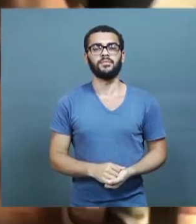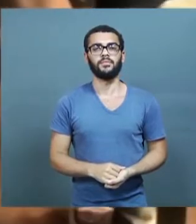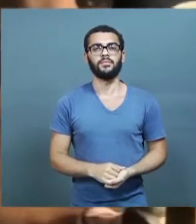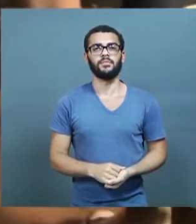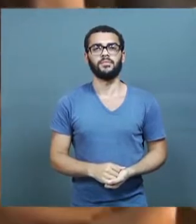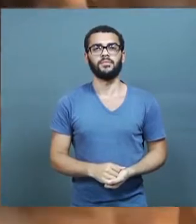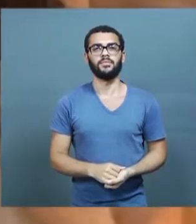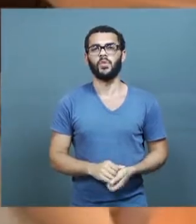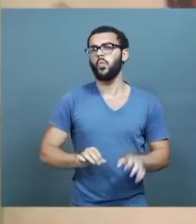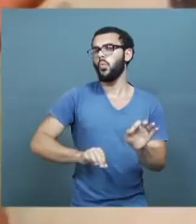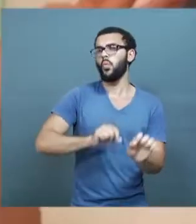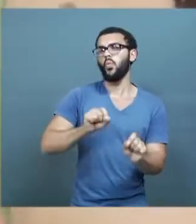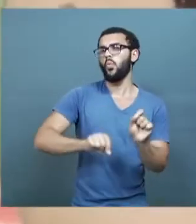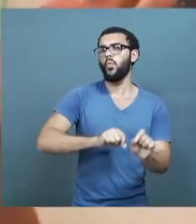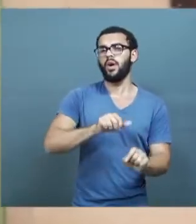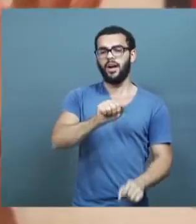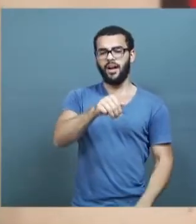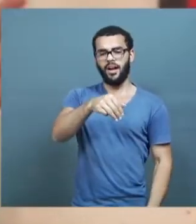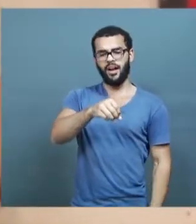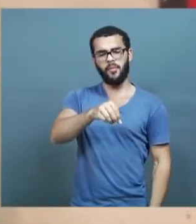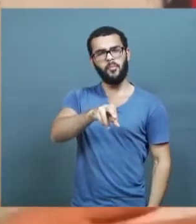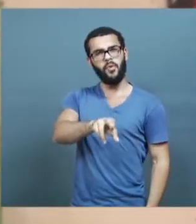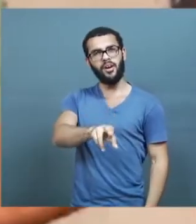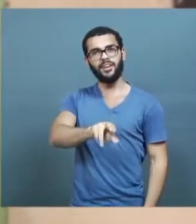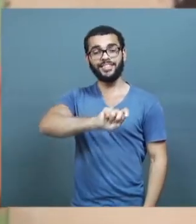O que é amor? Alegria,